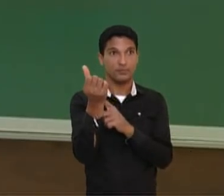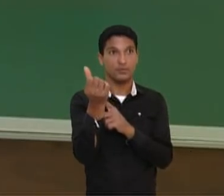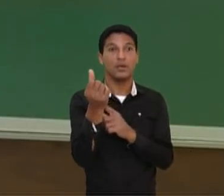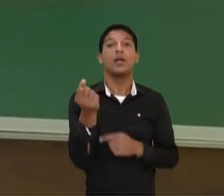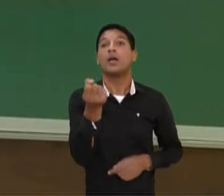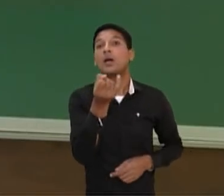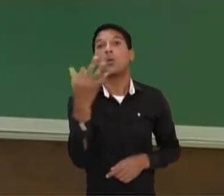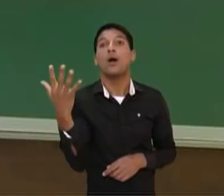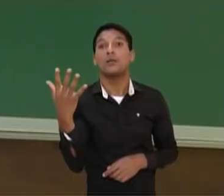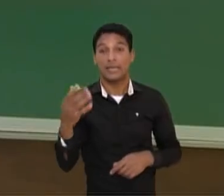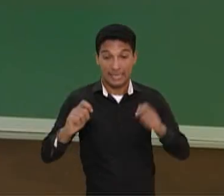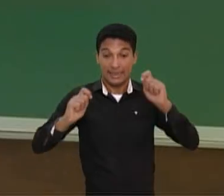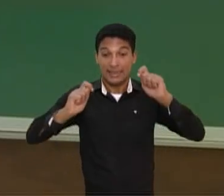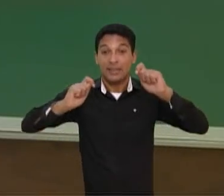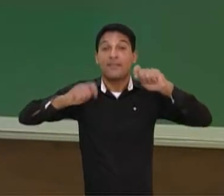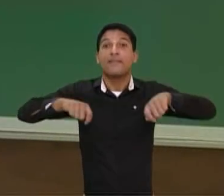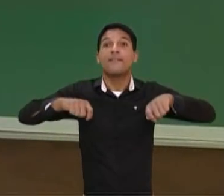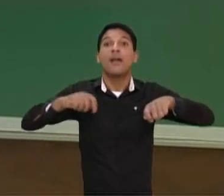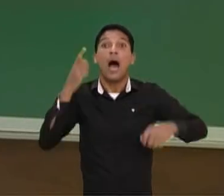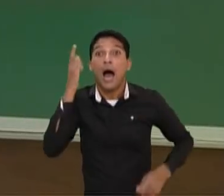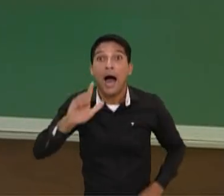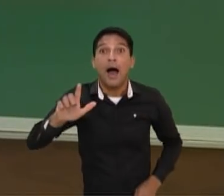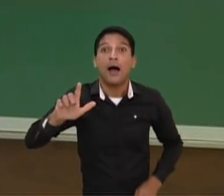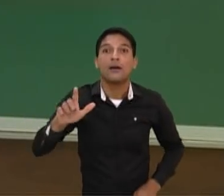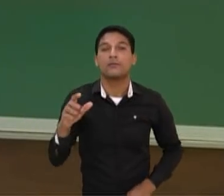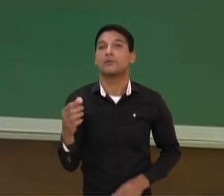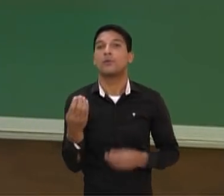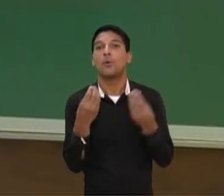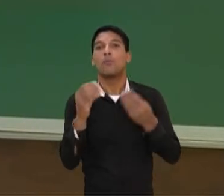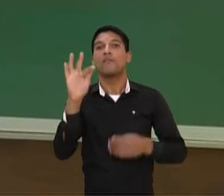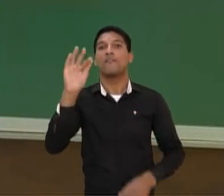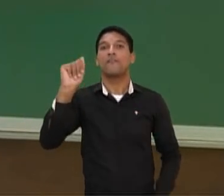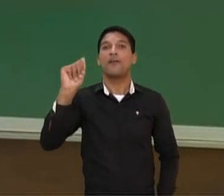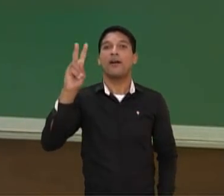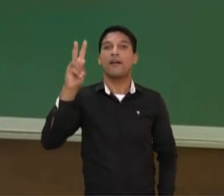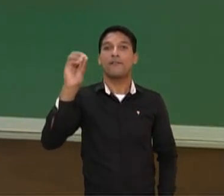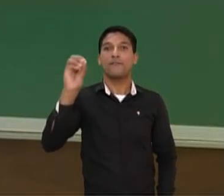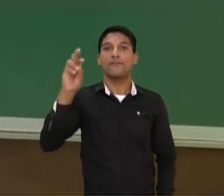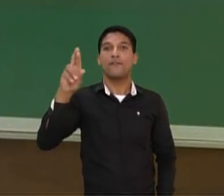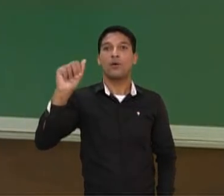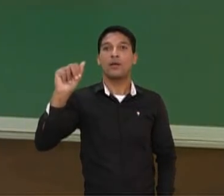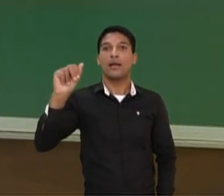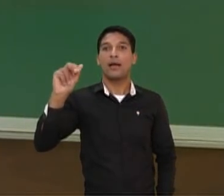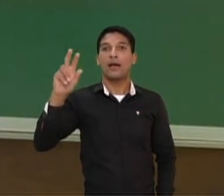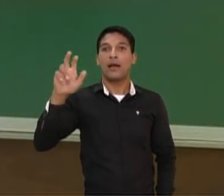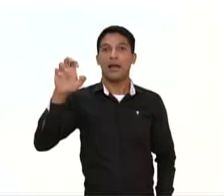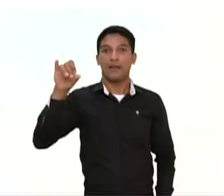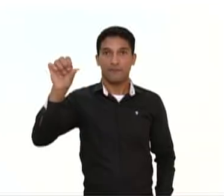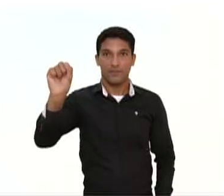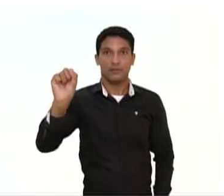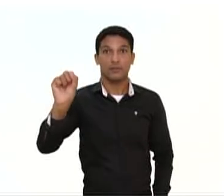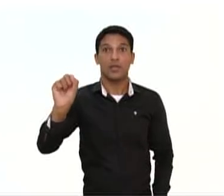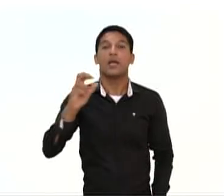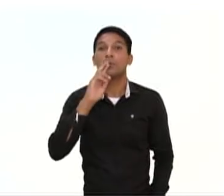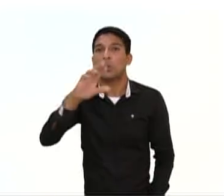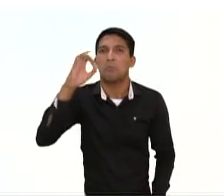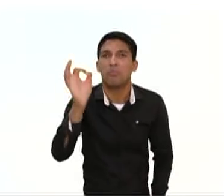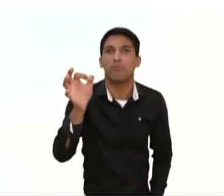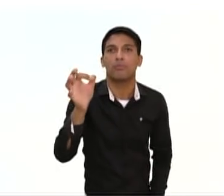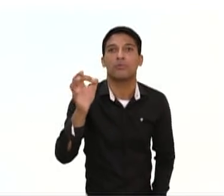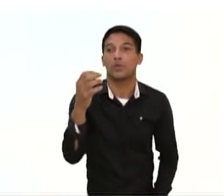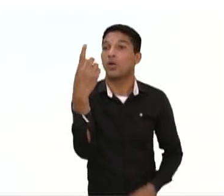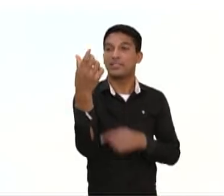são favoráveis? Então, dentre os 16 casos possíveis, quantos apresentam a sequência com a resposta correta